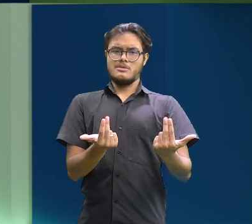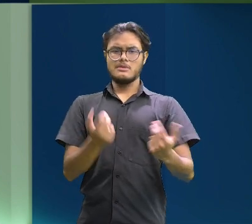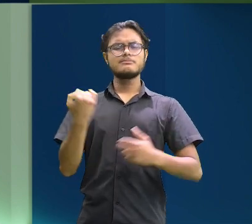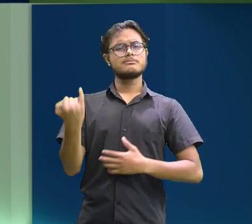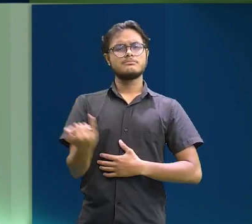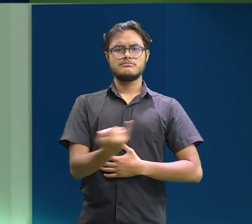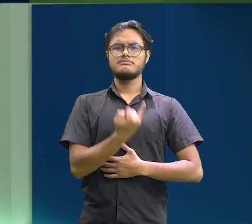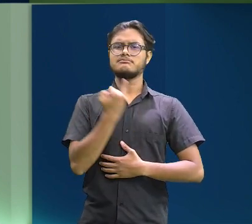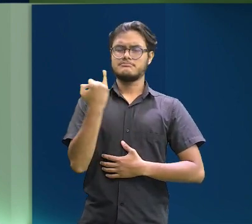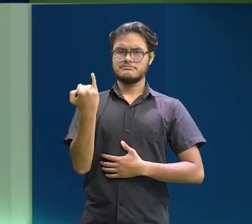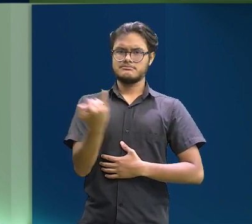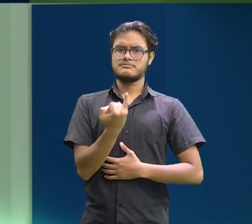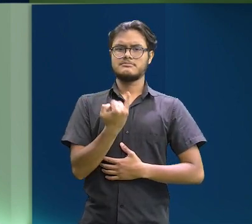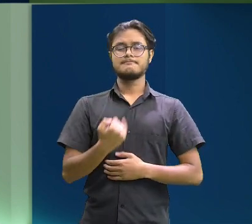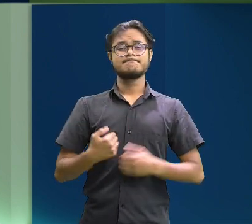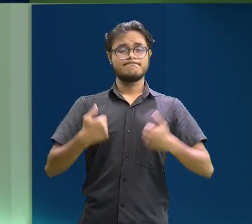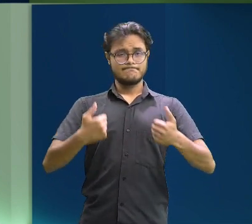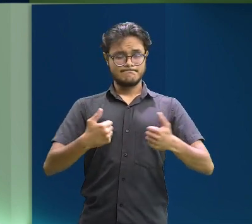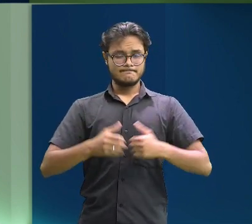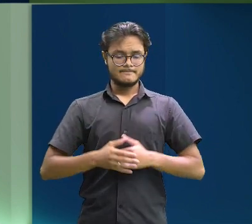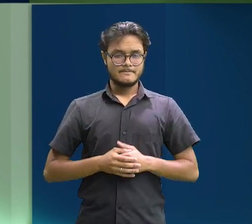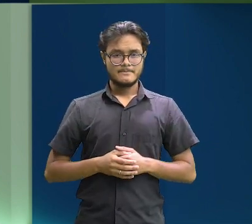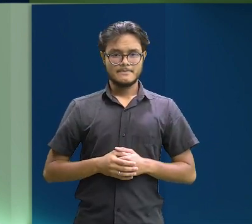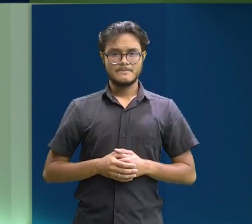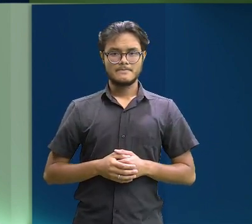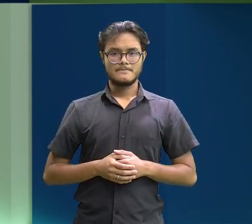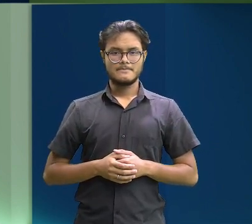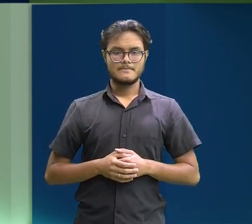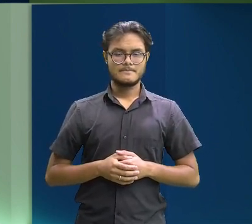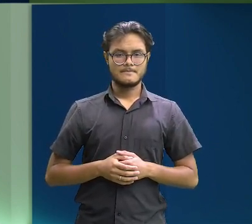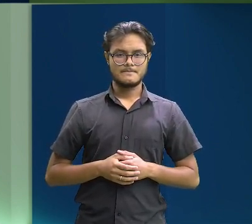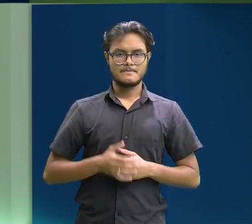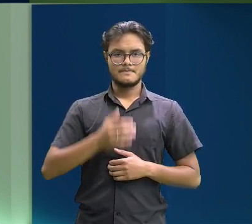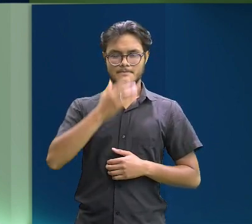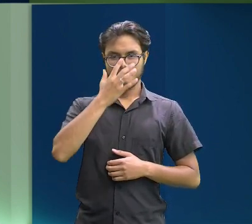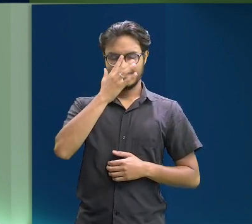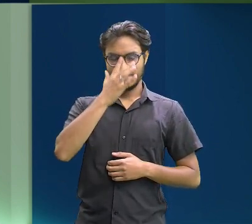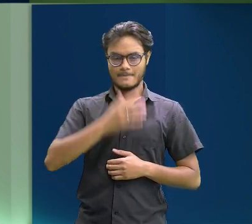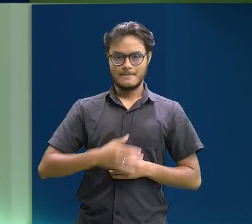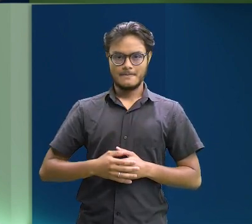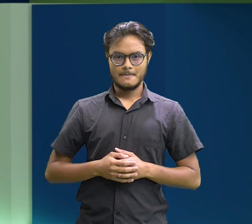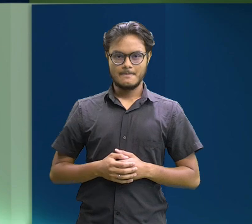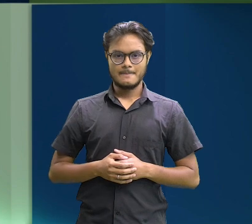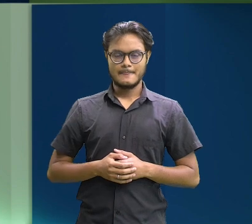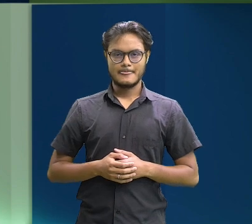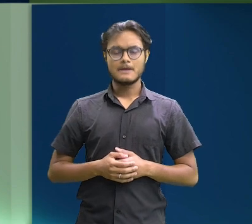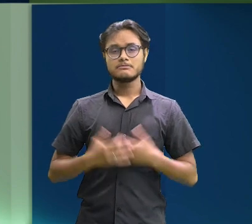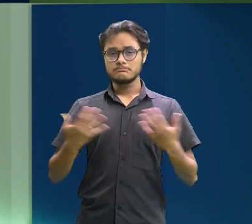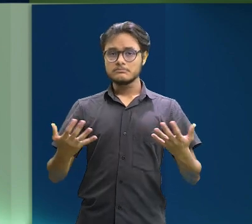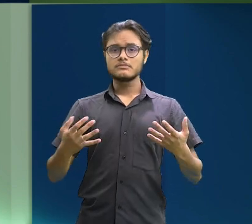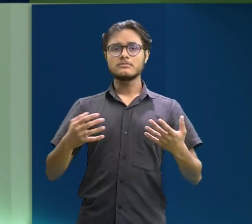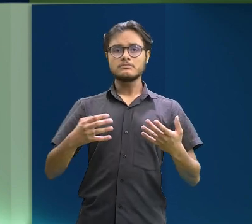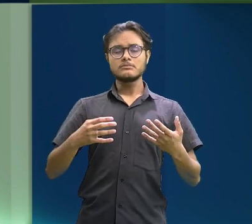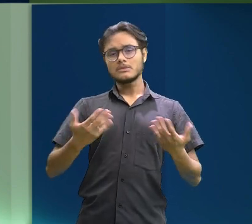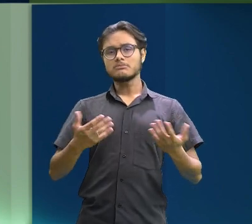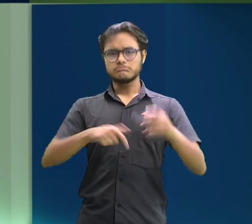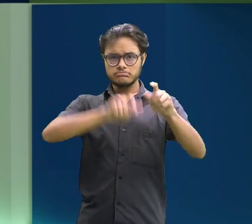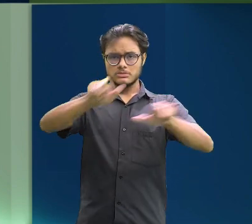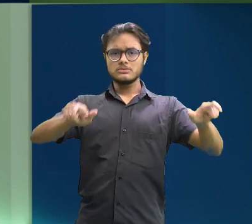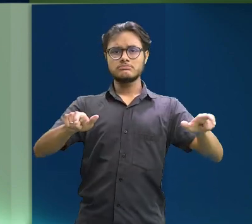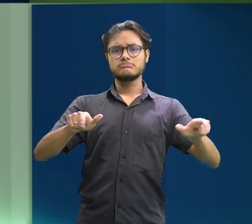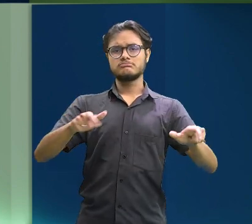extrema importância sobre esse método hormonal aí, as pílulas anticoncepcionais, que é um comum aí, né, na